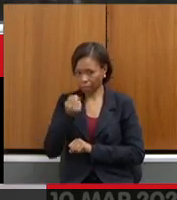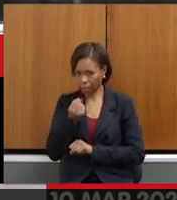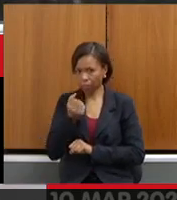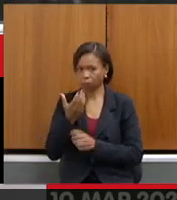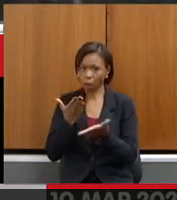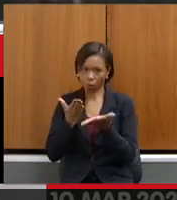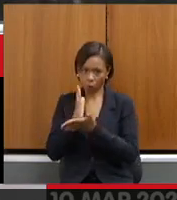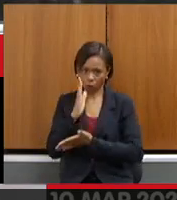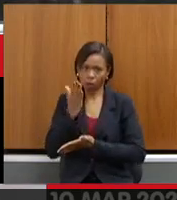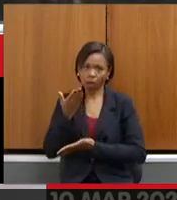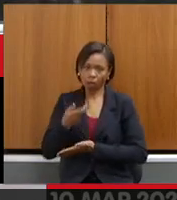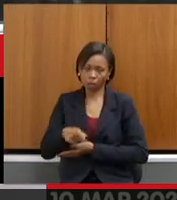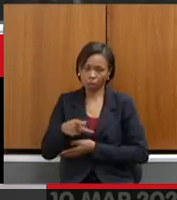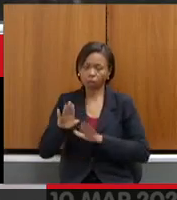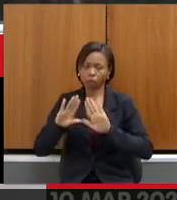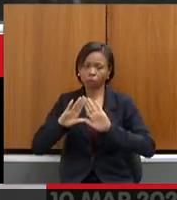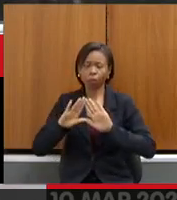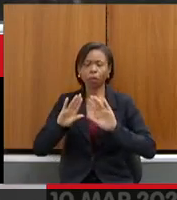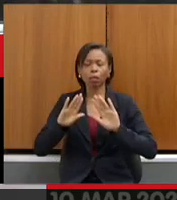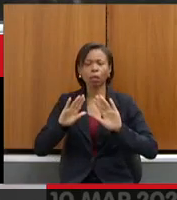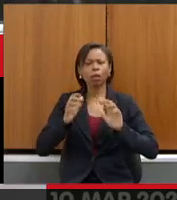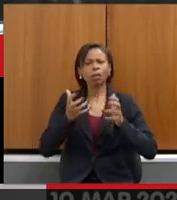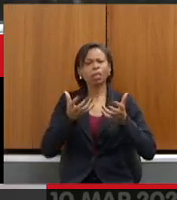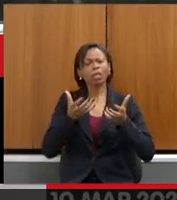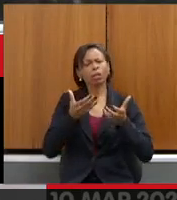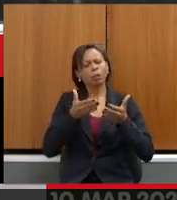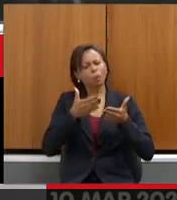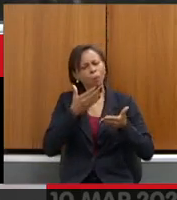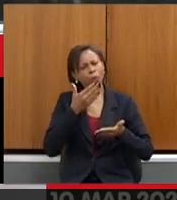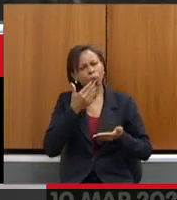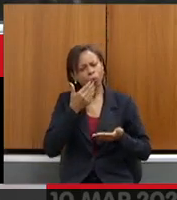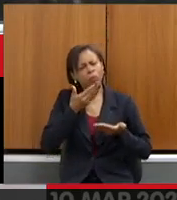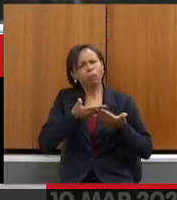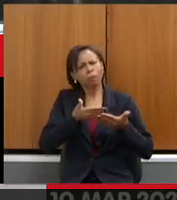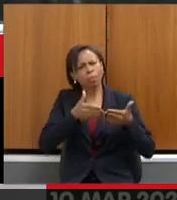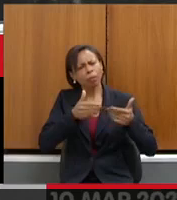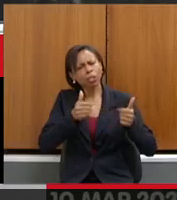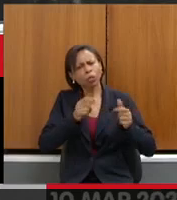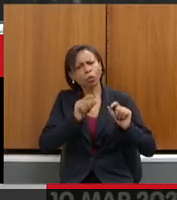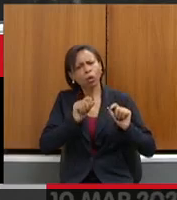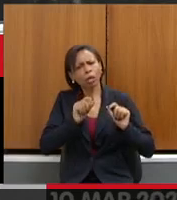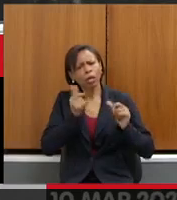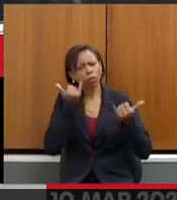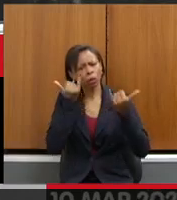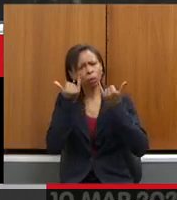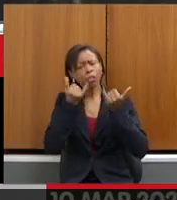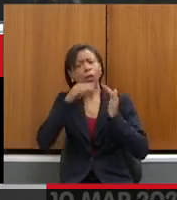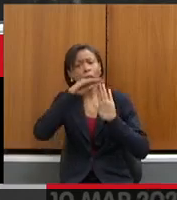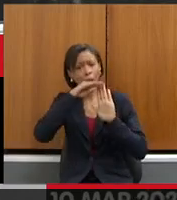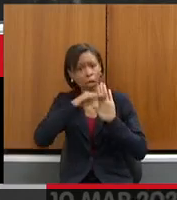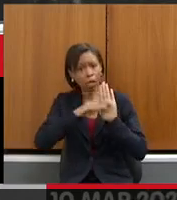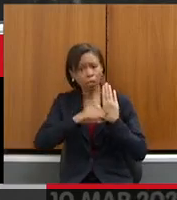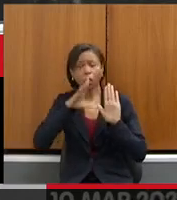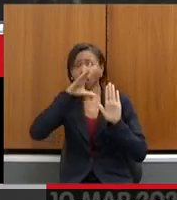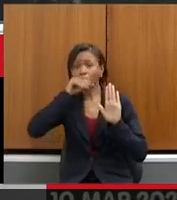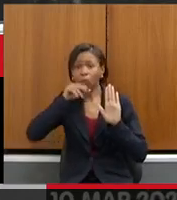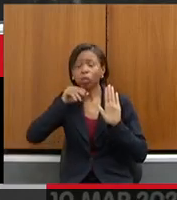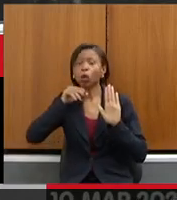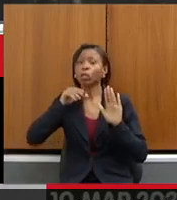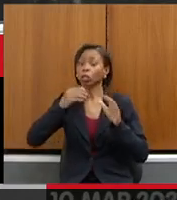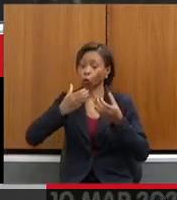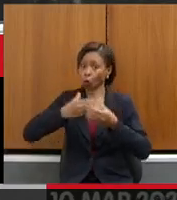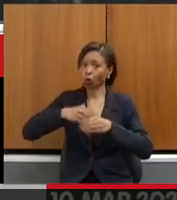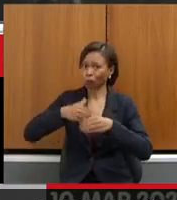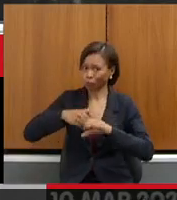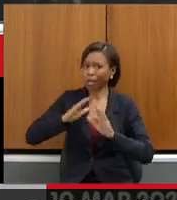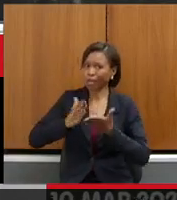requerendo exatamente secretário e pedindo informações com envio da lista de servidores concursados em cargo